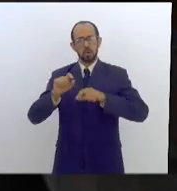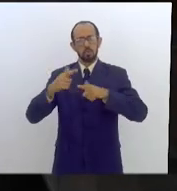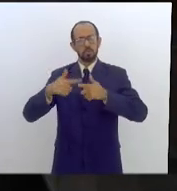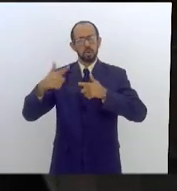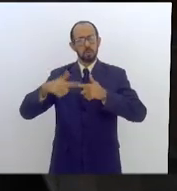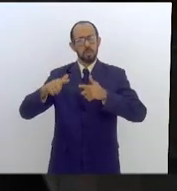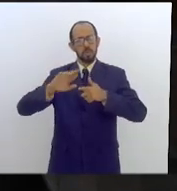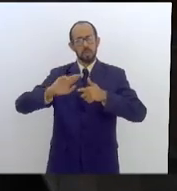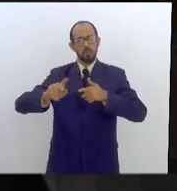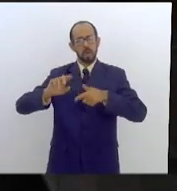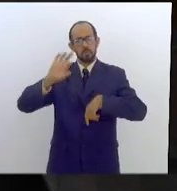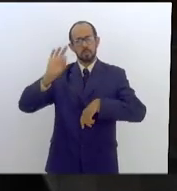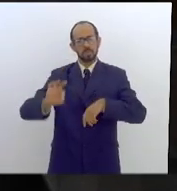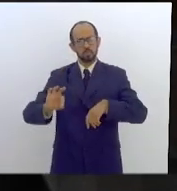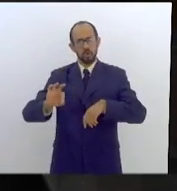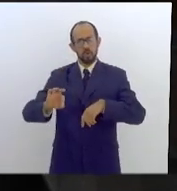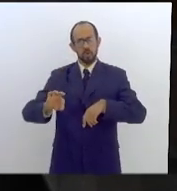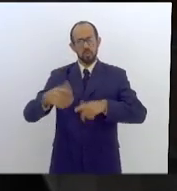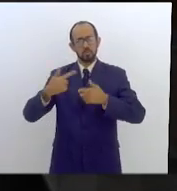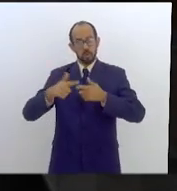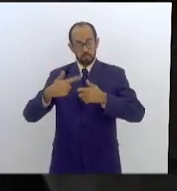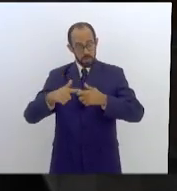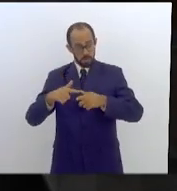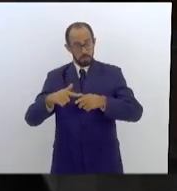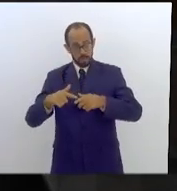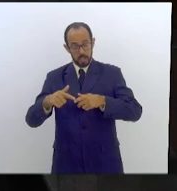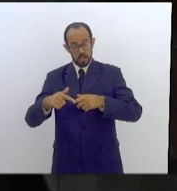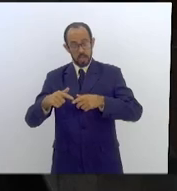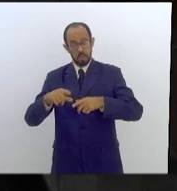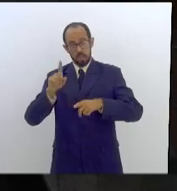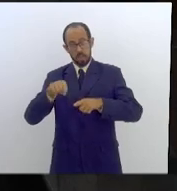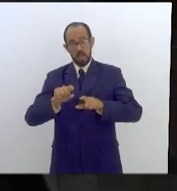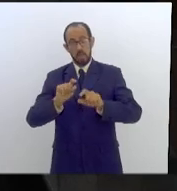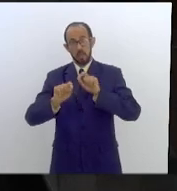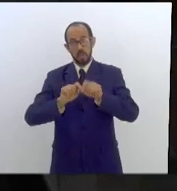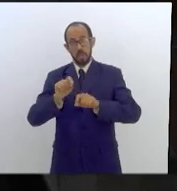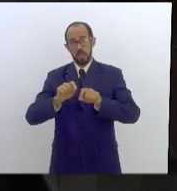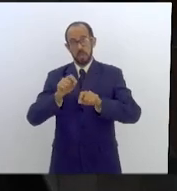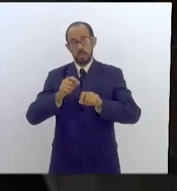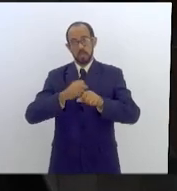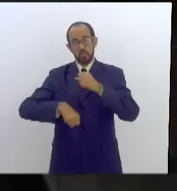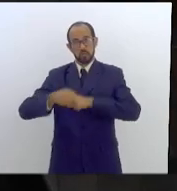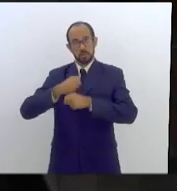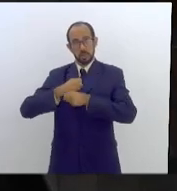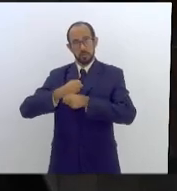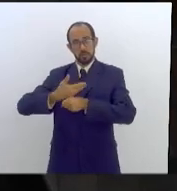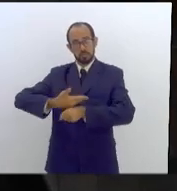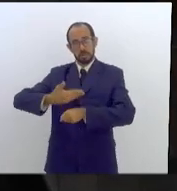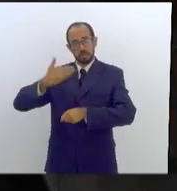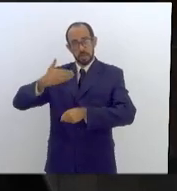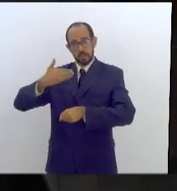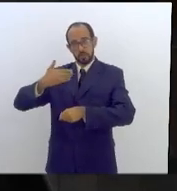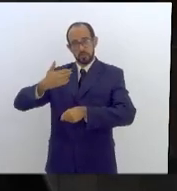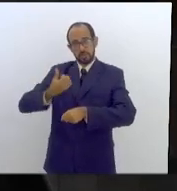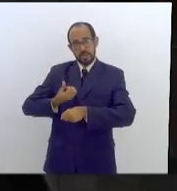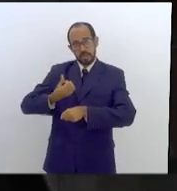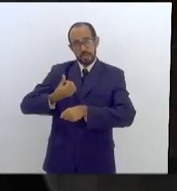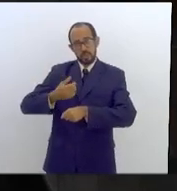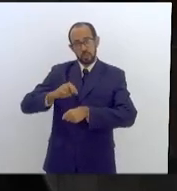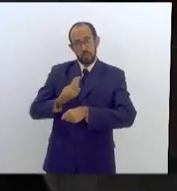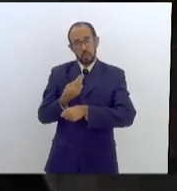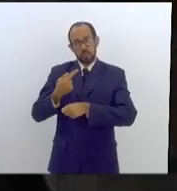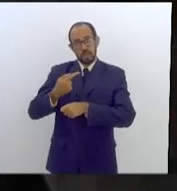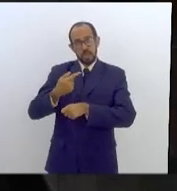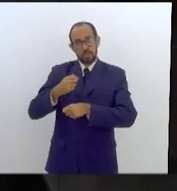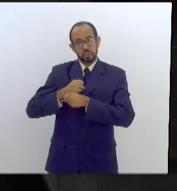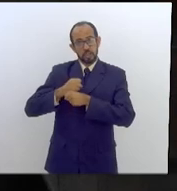não é esse percentual O problema é que segundo ele nos anos anteriores né seis sete oito anos atrás o os números